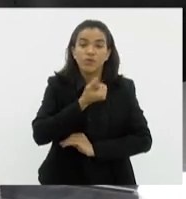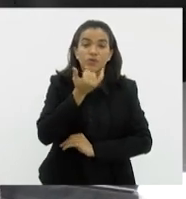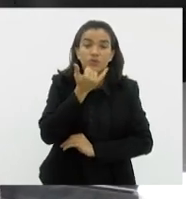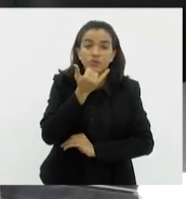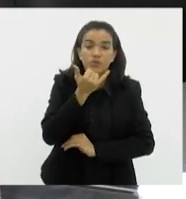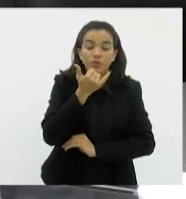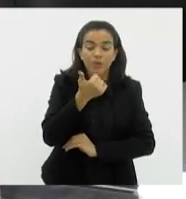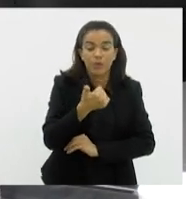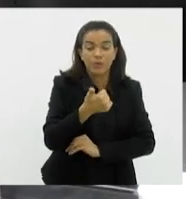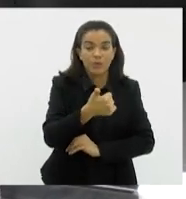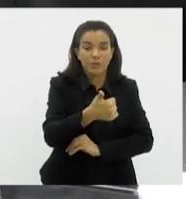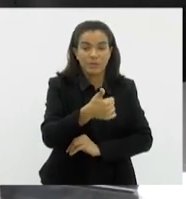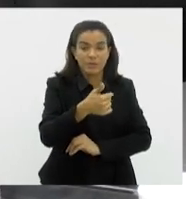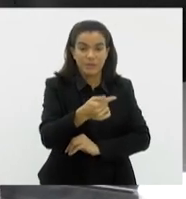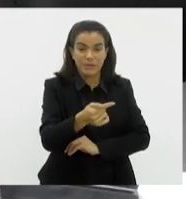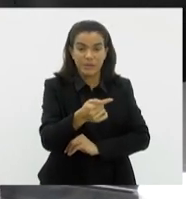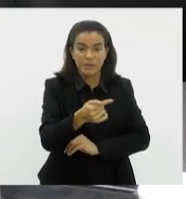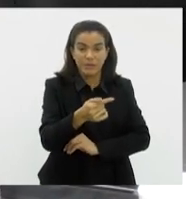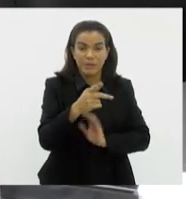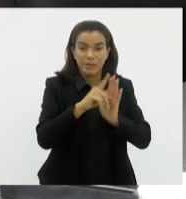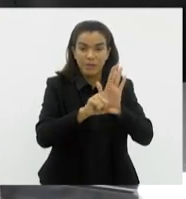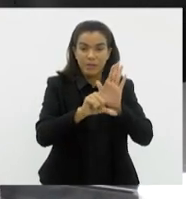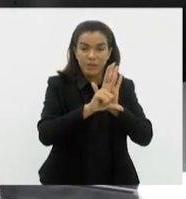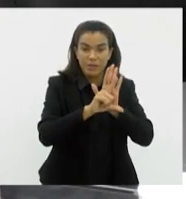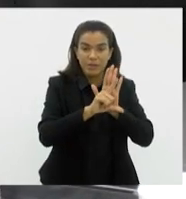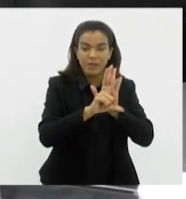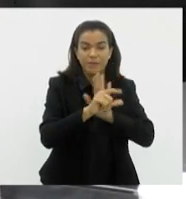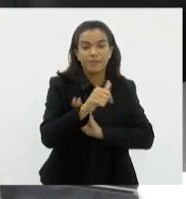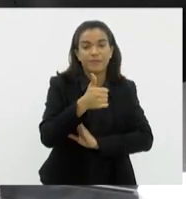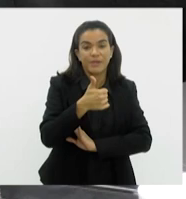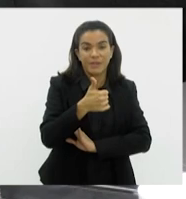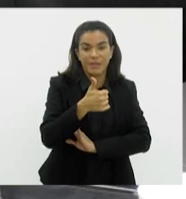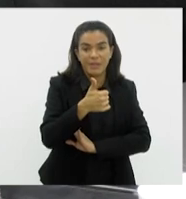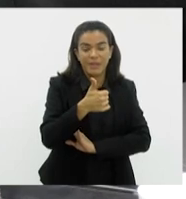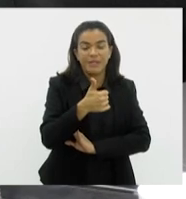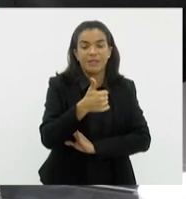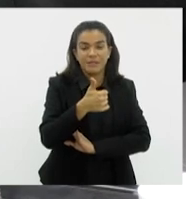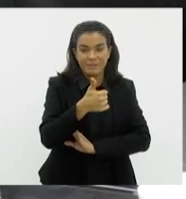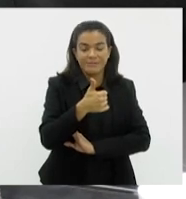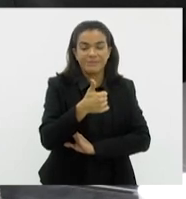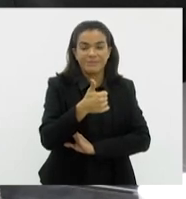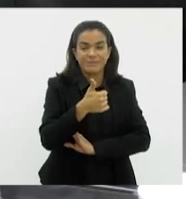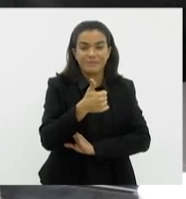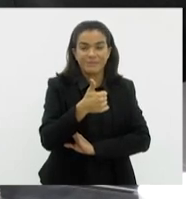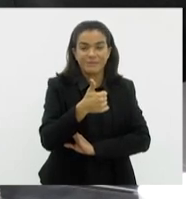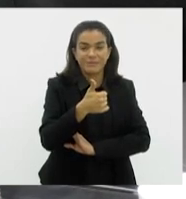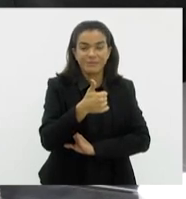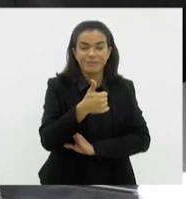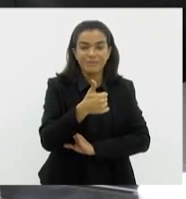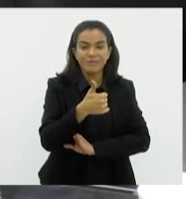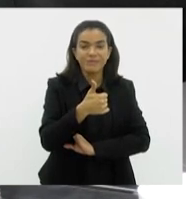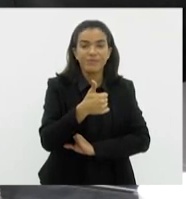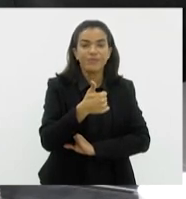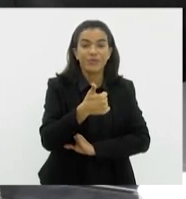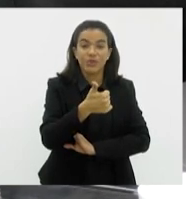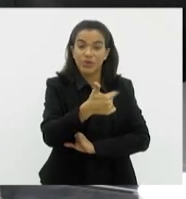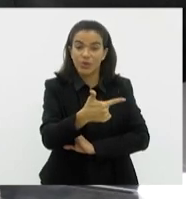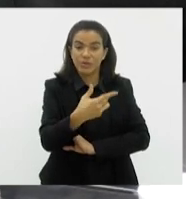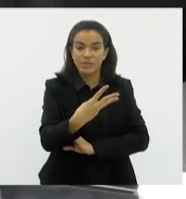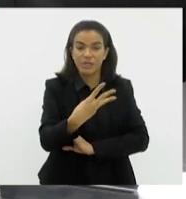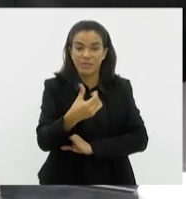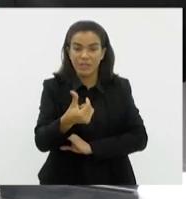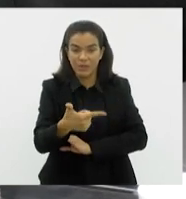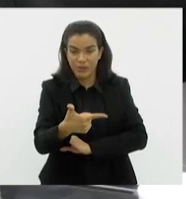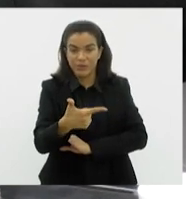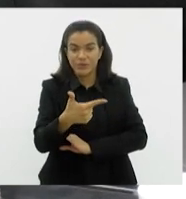desculpa. 17. Projeto número 17 da pauta, me perdoe. É o projeto de lei 1232